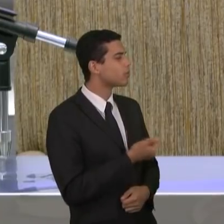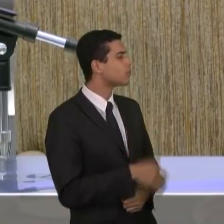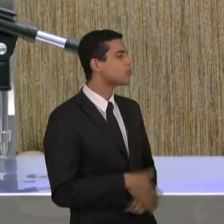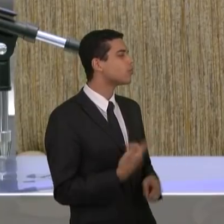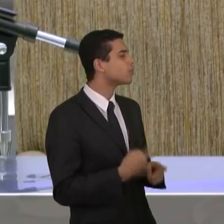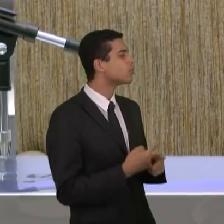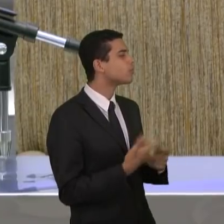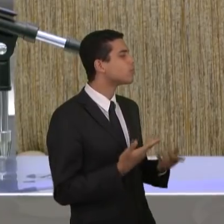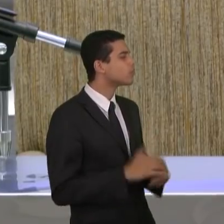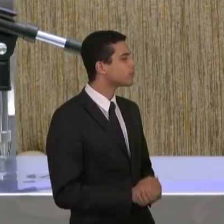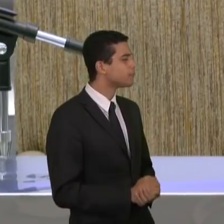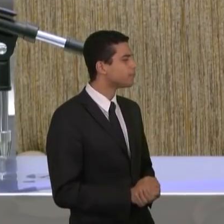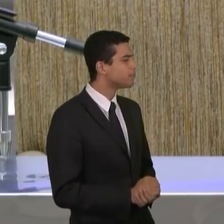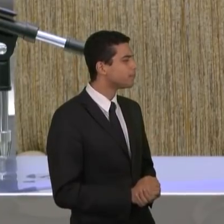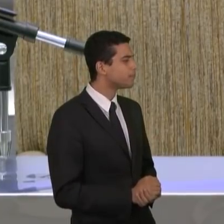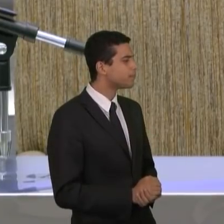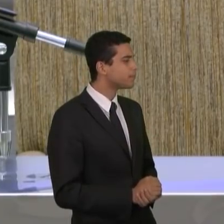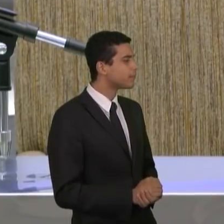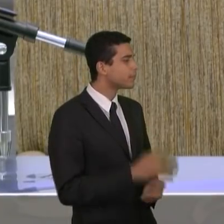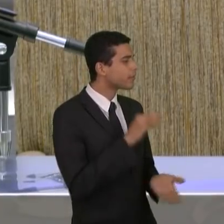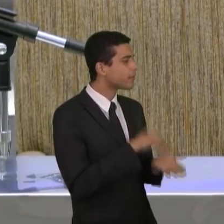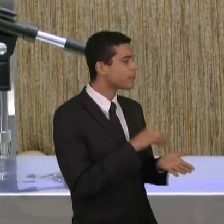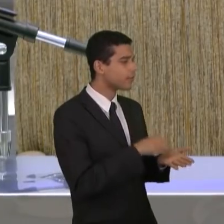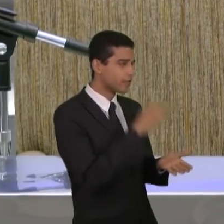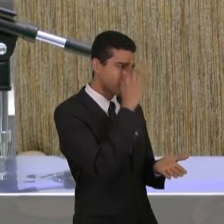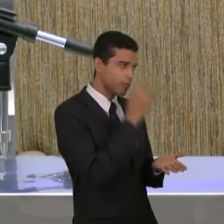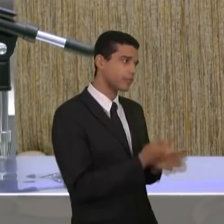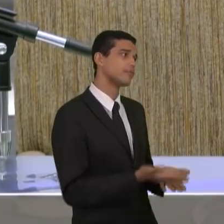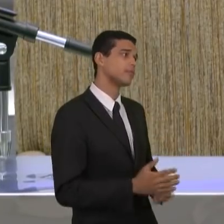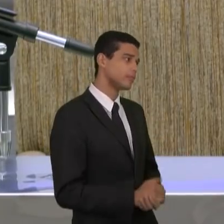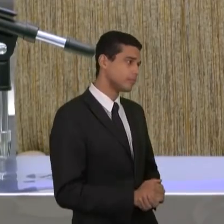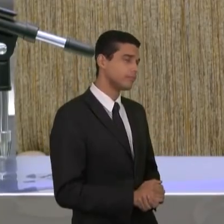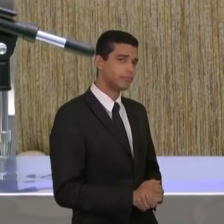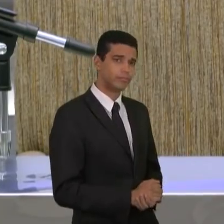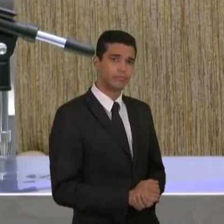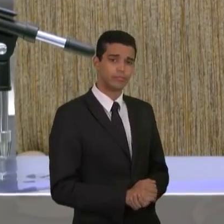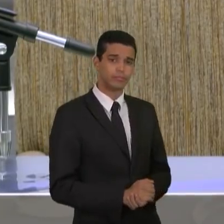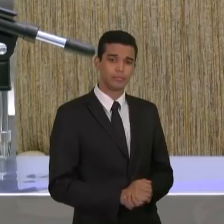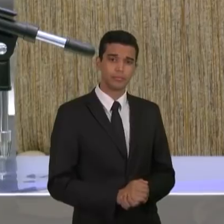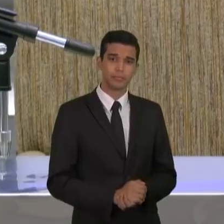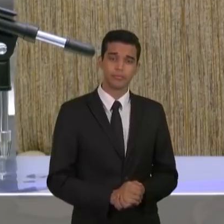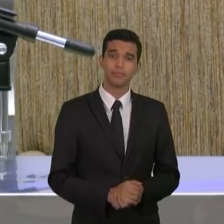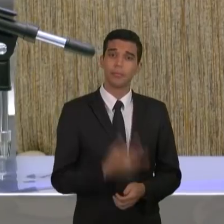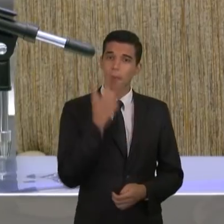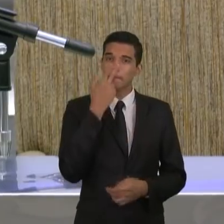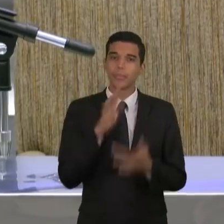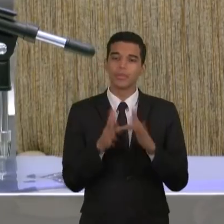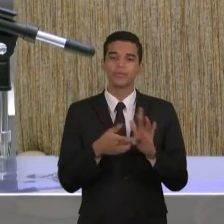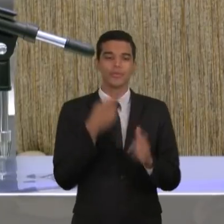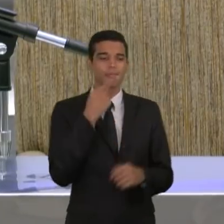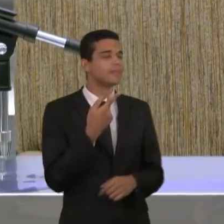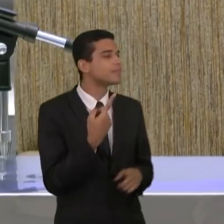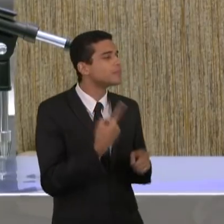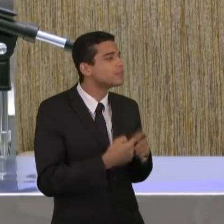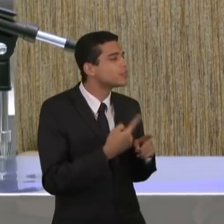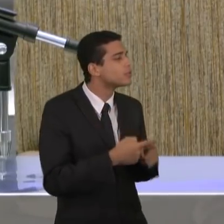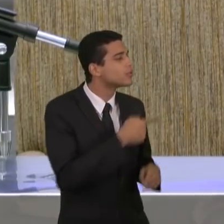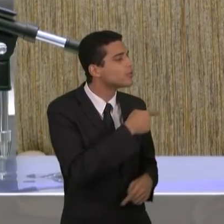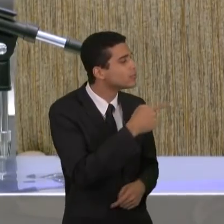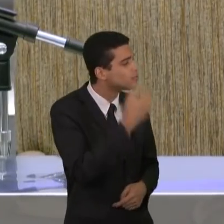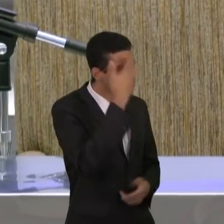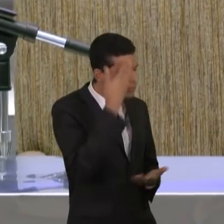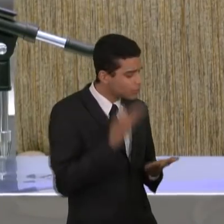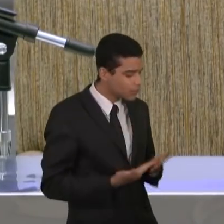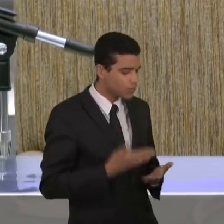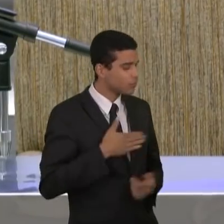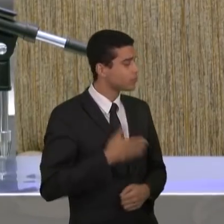fé se você já outras palavras dele tava perguntando porque você não confiaram E por